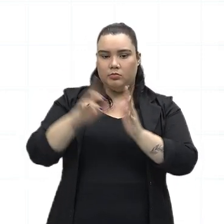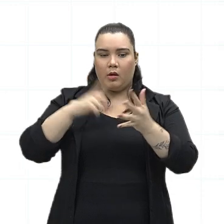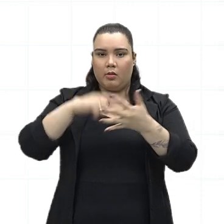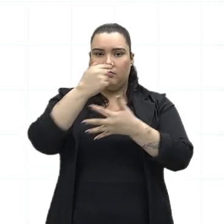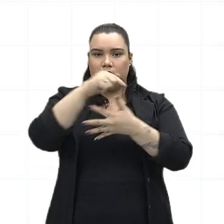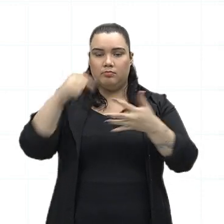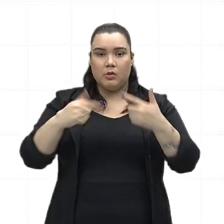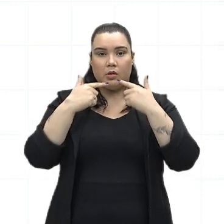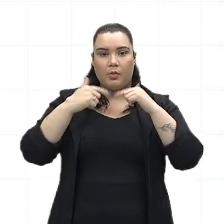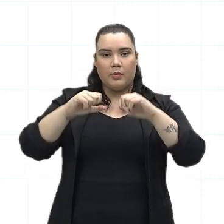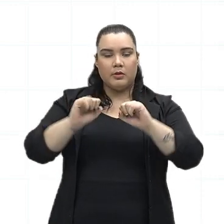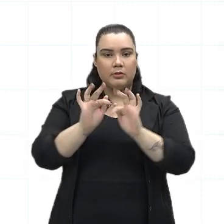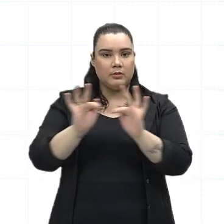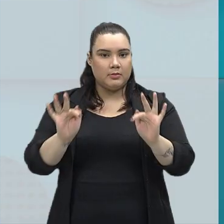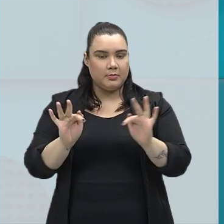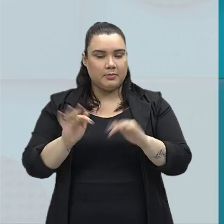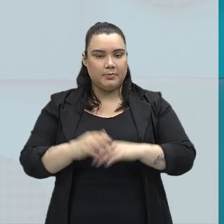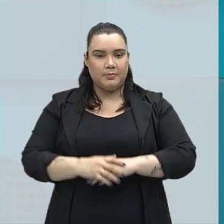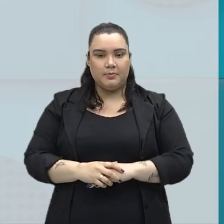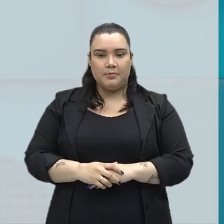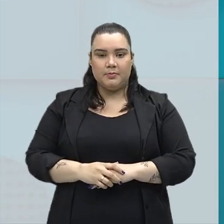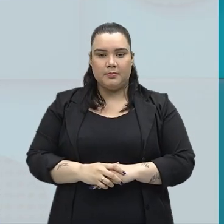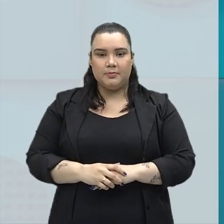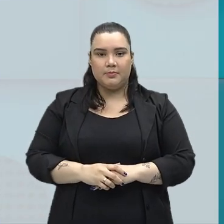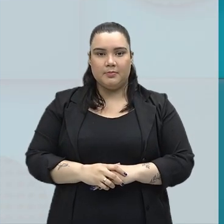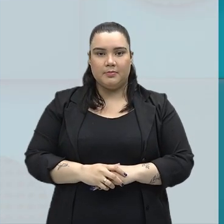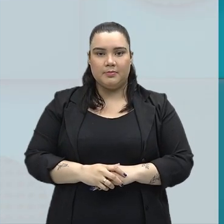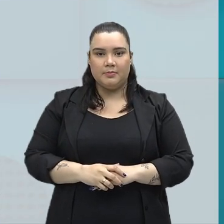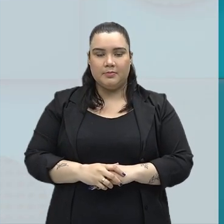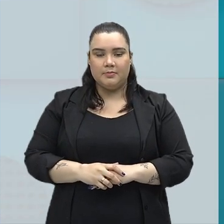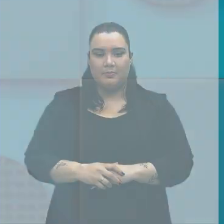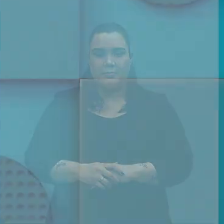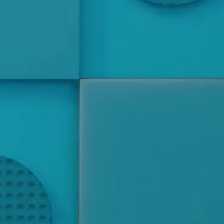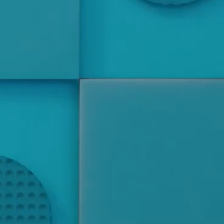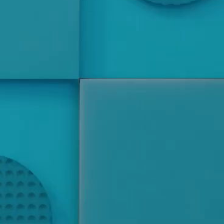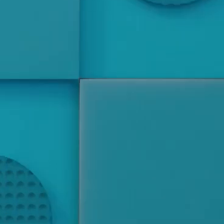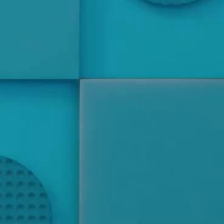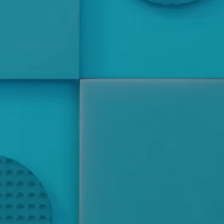Elementos linguísticos simples. So, let's get started.